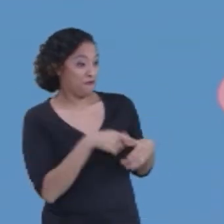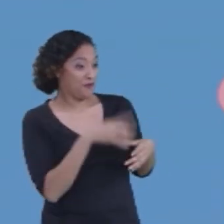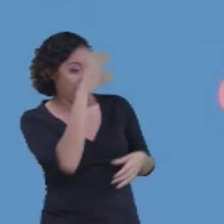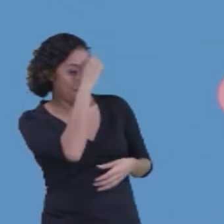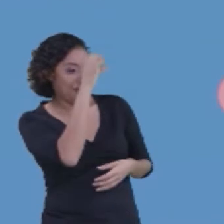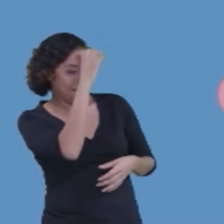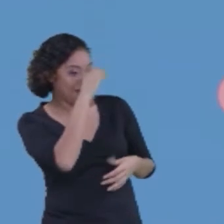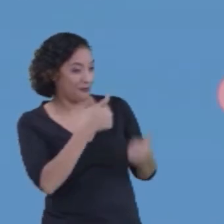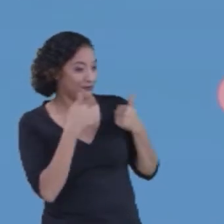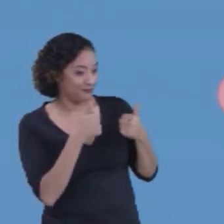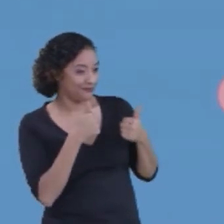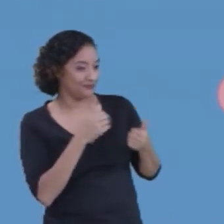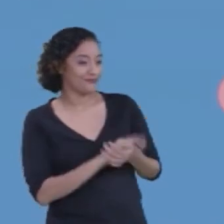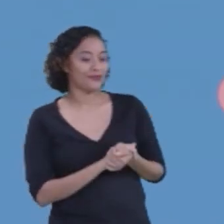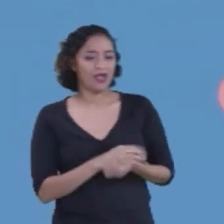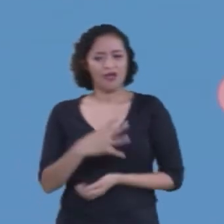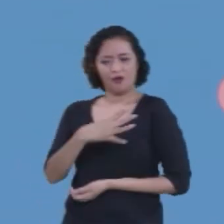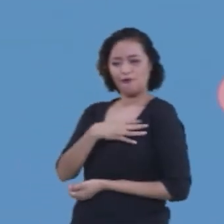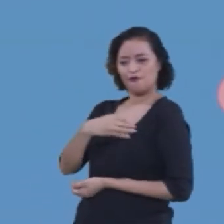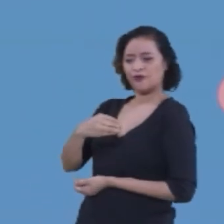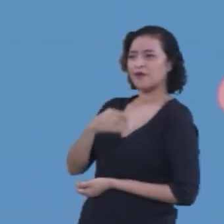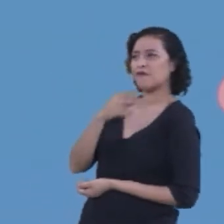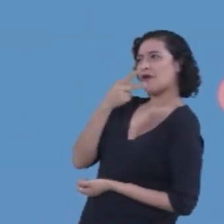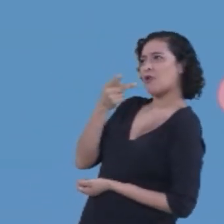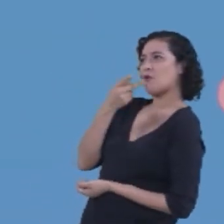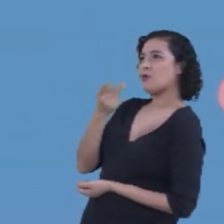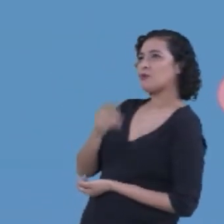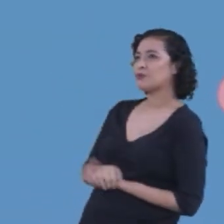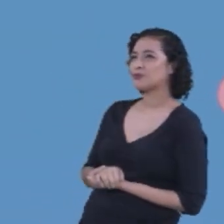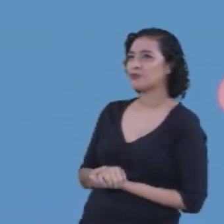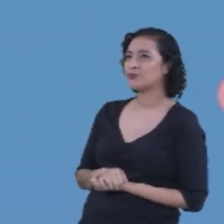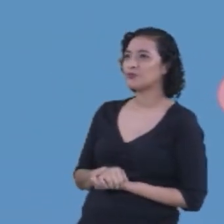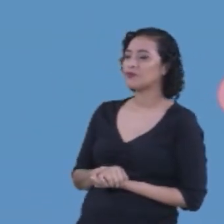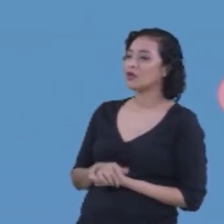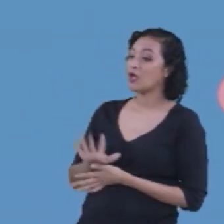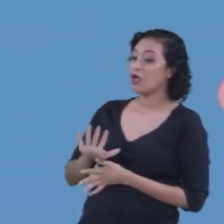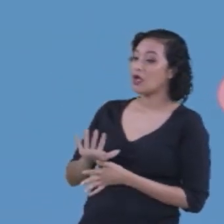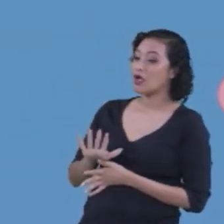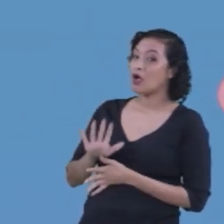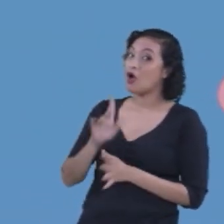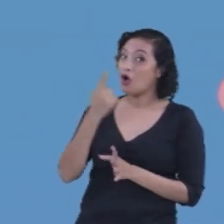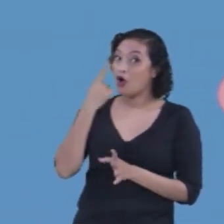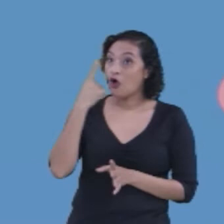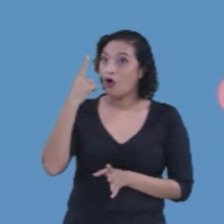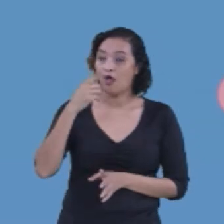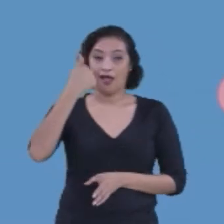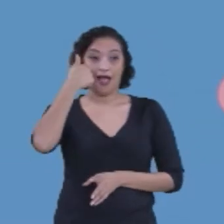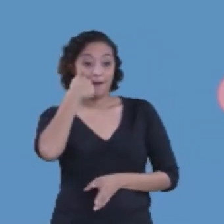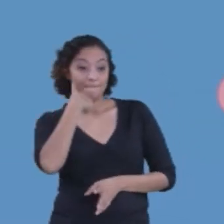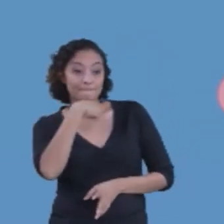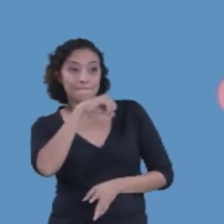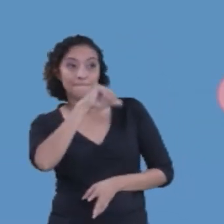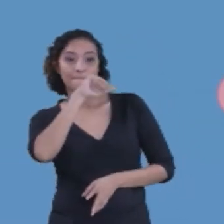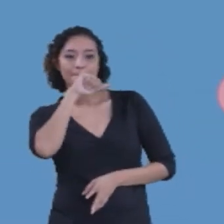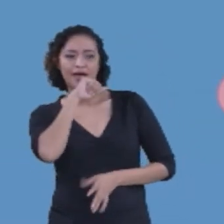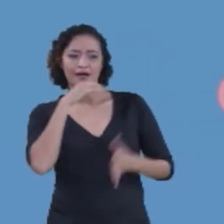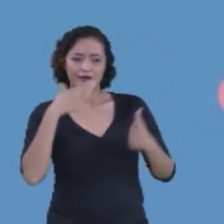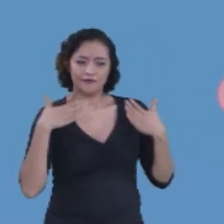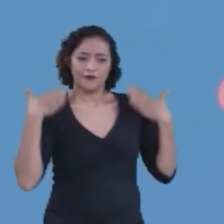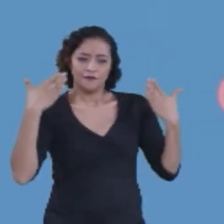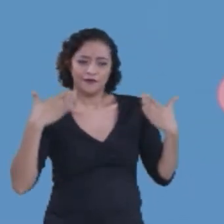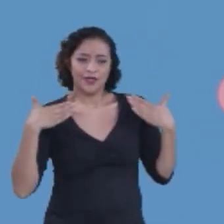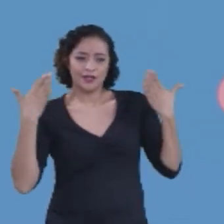então que o filho completou. Vamos lá? A mãe ficou toda contente pelo êxito do seu método, foi quando o